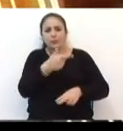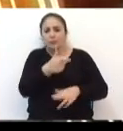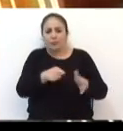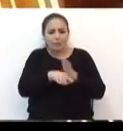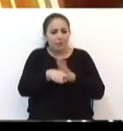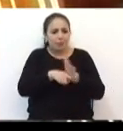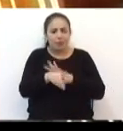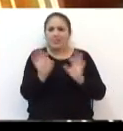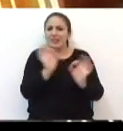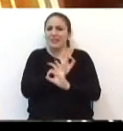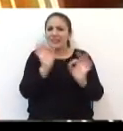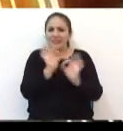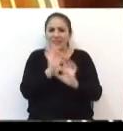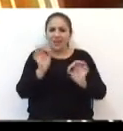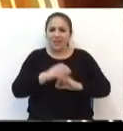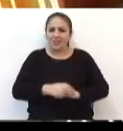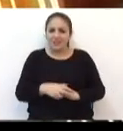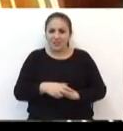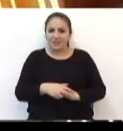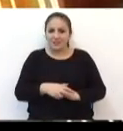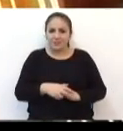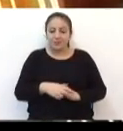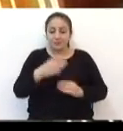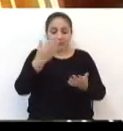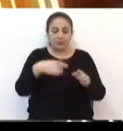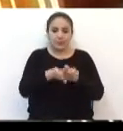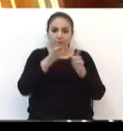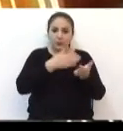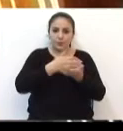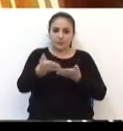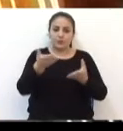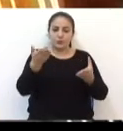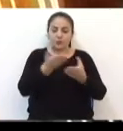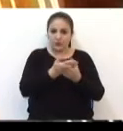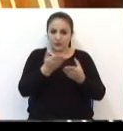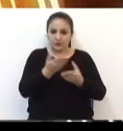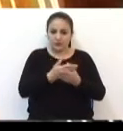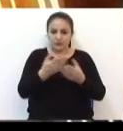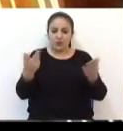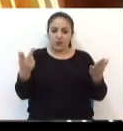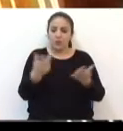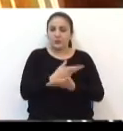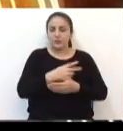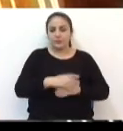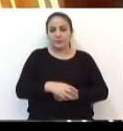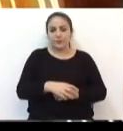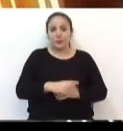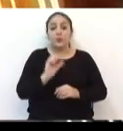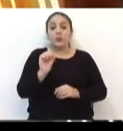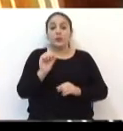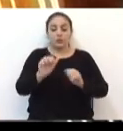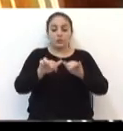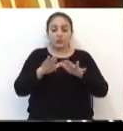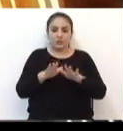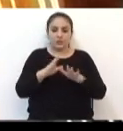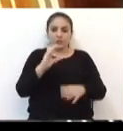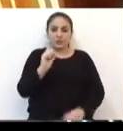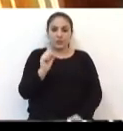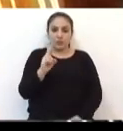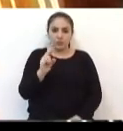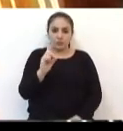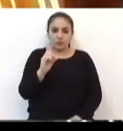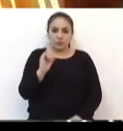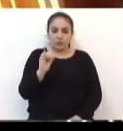investigação terminada ou o início do processo criminal acontecido. E o que a audiência de